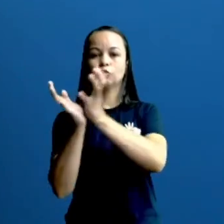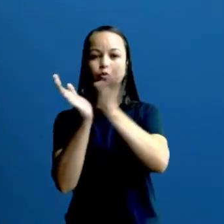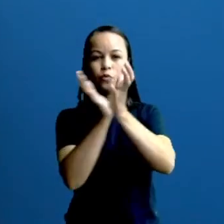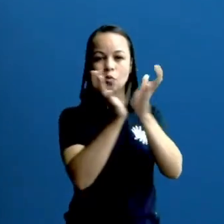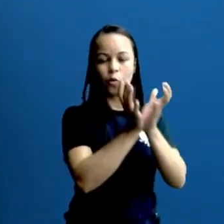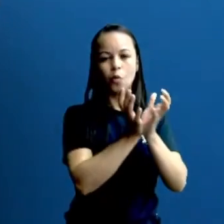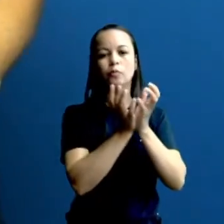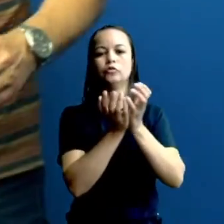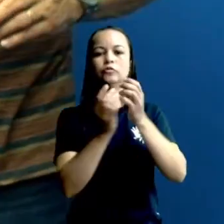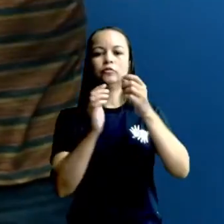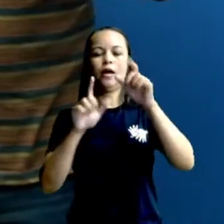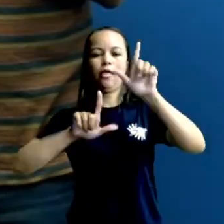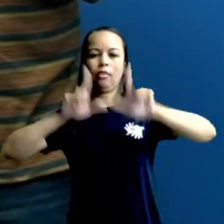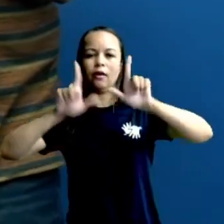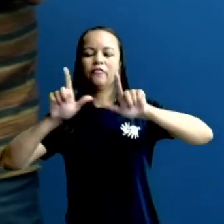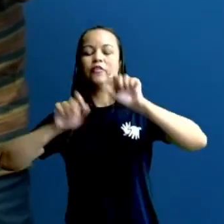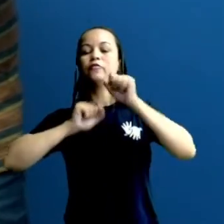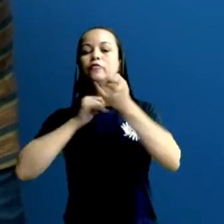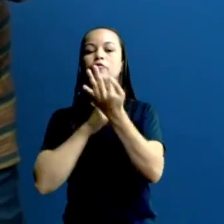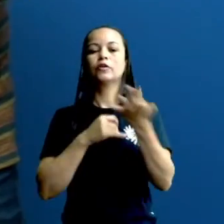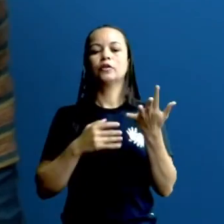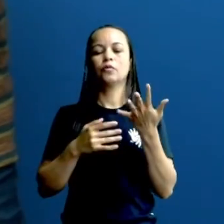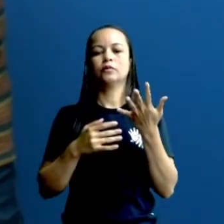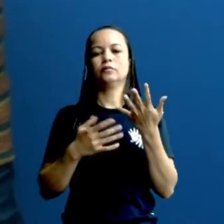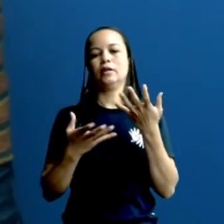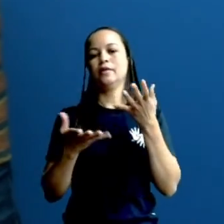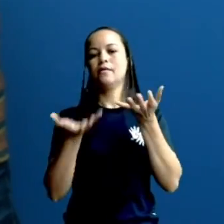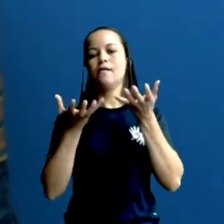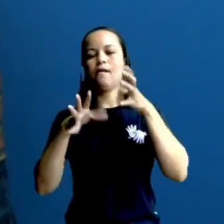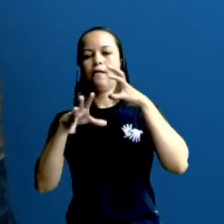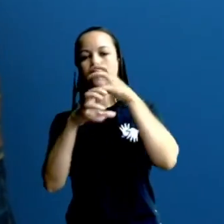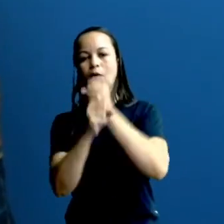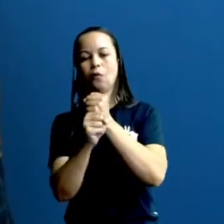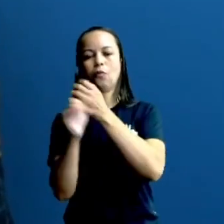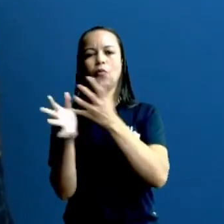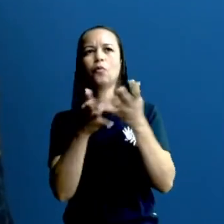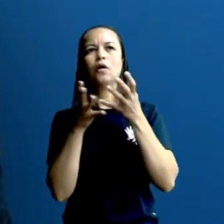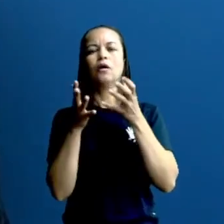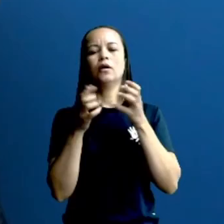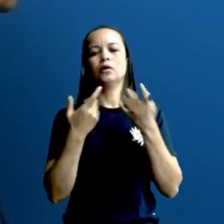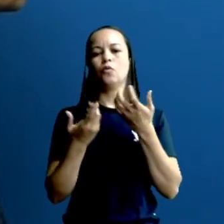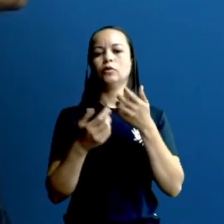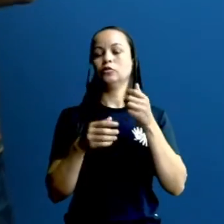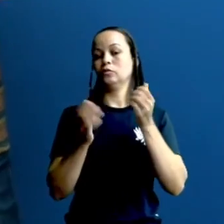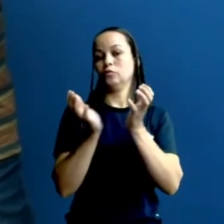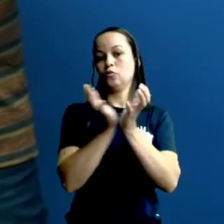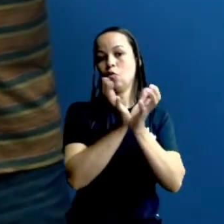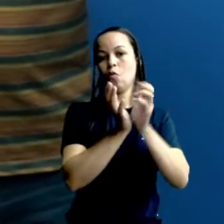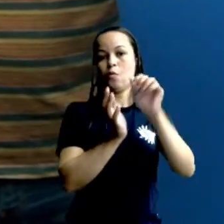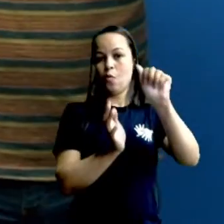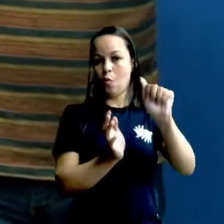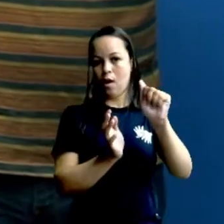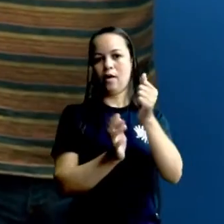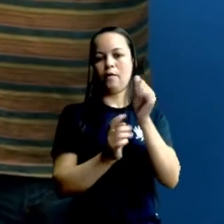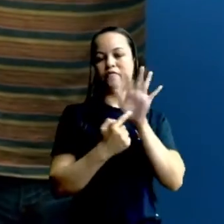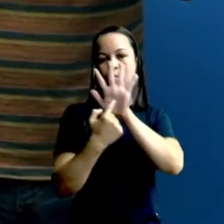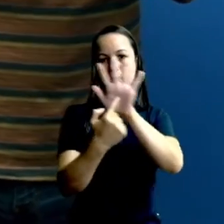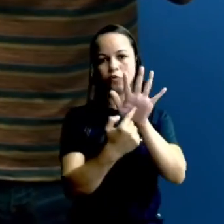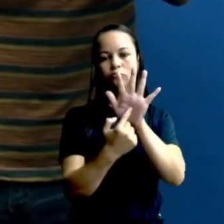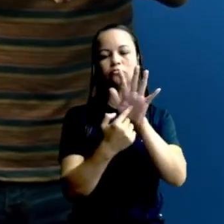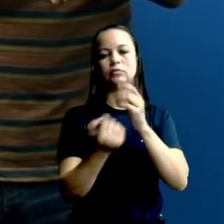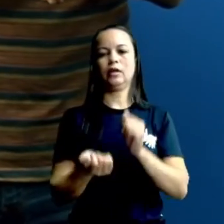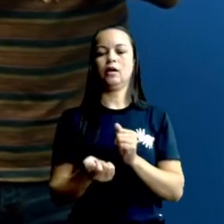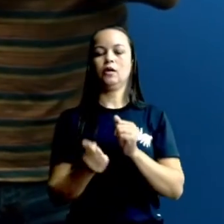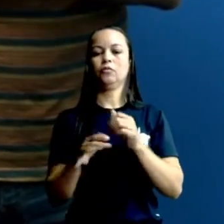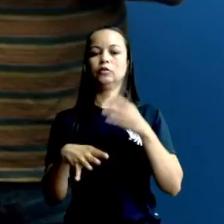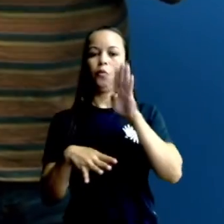partidos na TV foi de quanto? Então ele quer que a gente calcule quantas vezes o partido A vai aparecer, quantas vezes o partido B